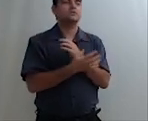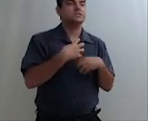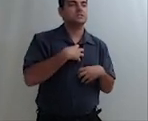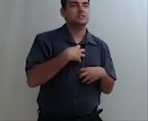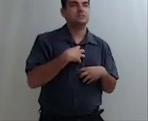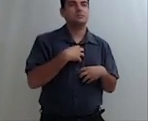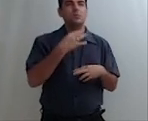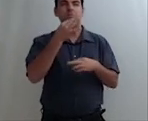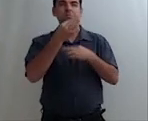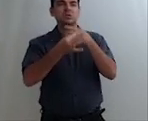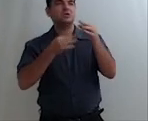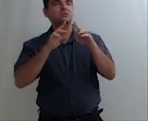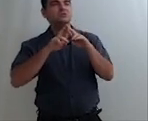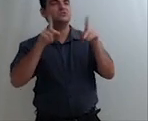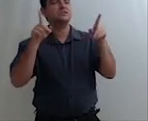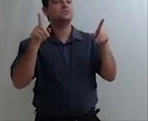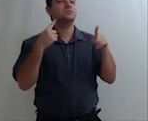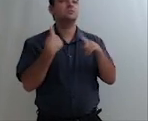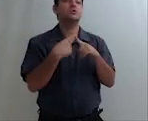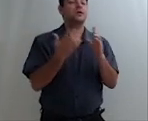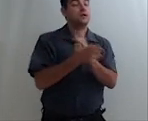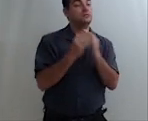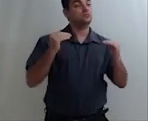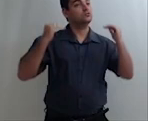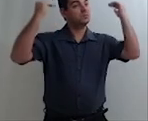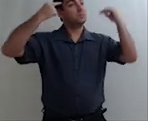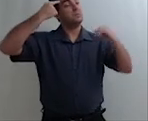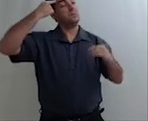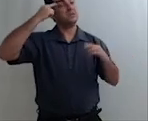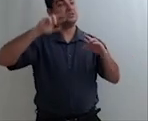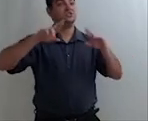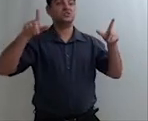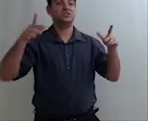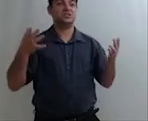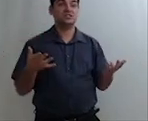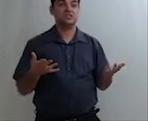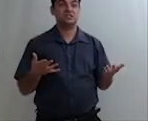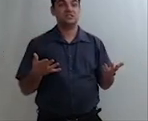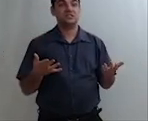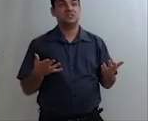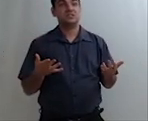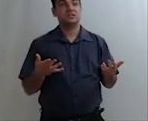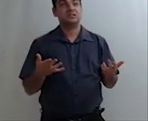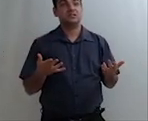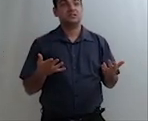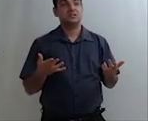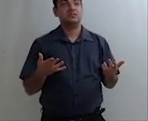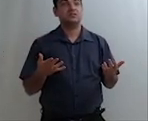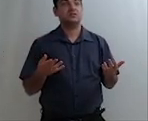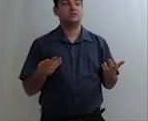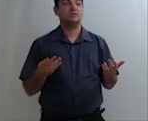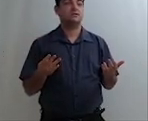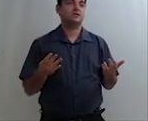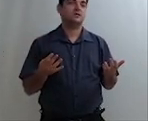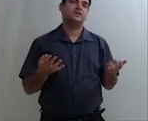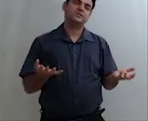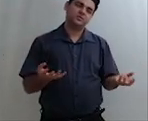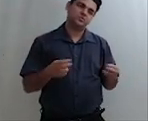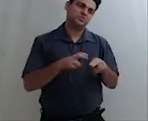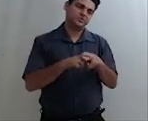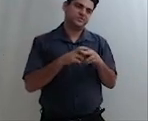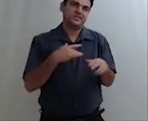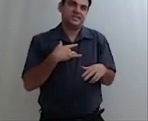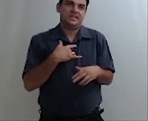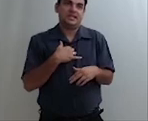Há uma possibilidade de alteração da comprão no STJ e assim eu me sinto então